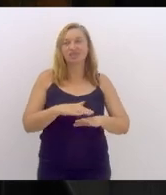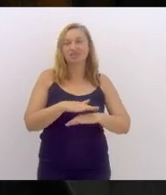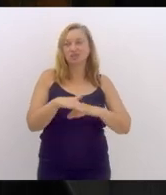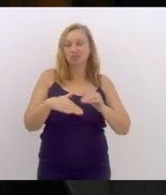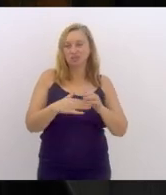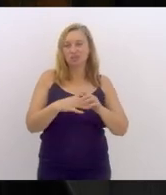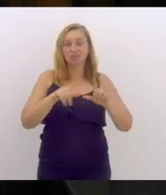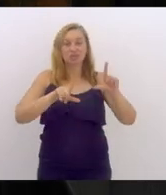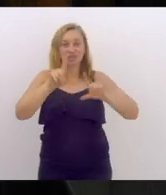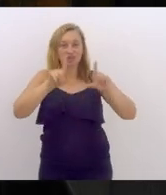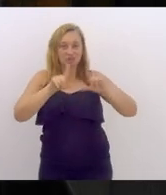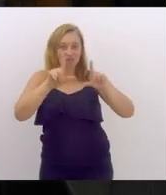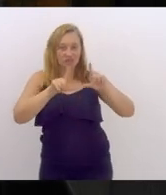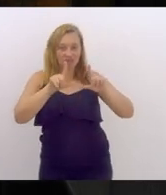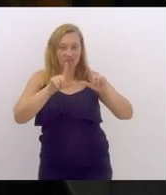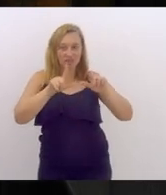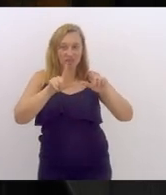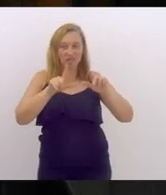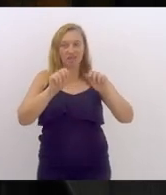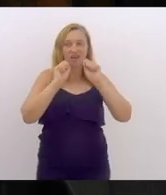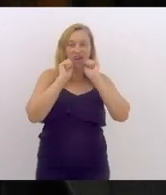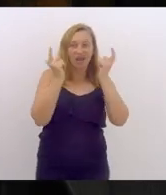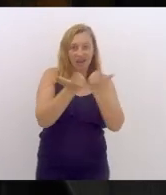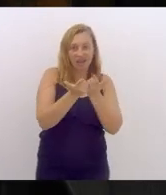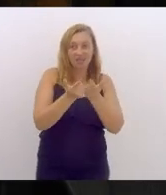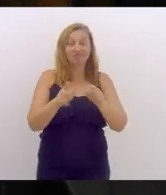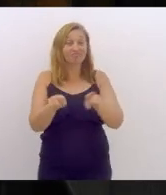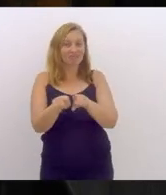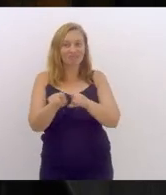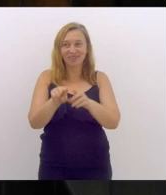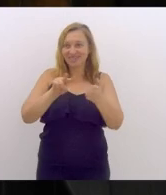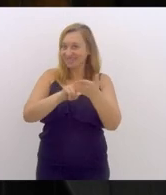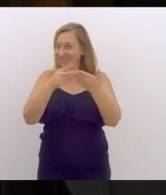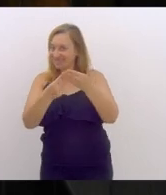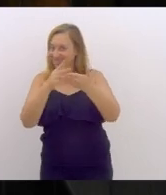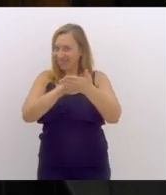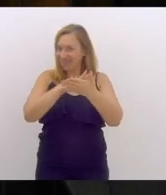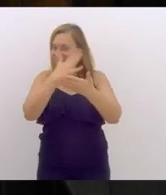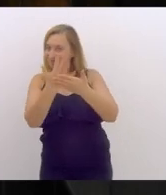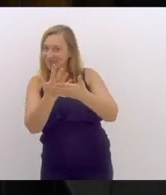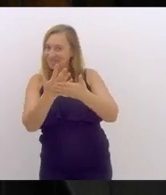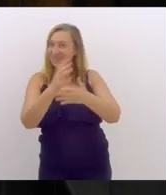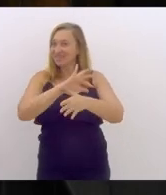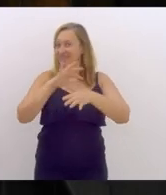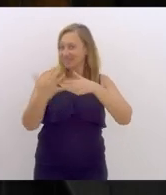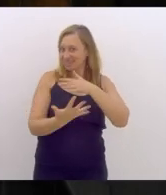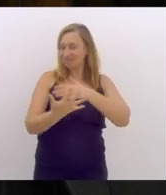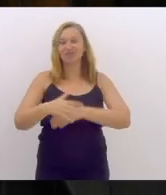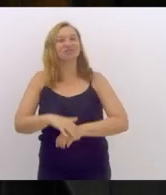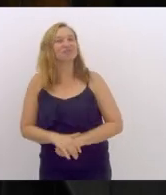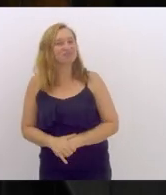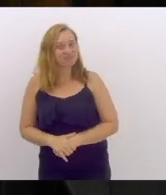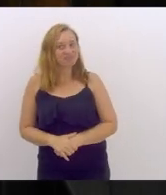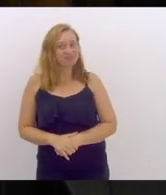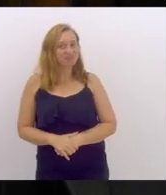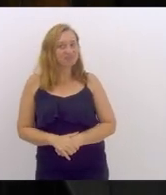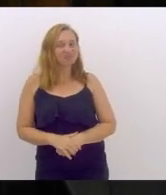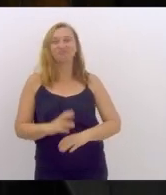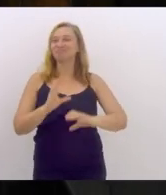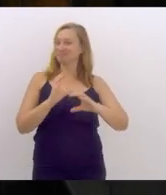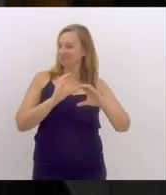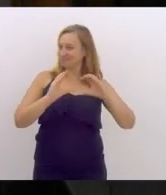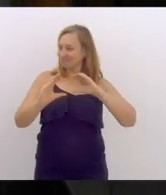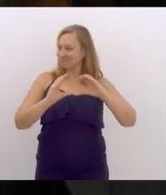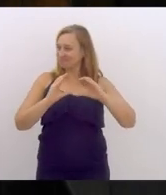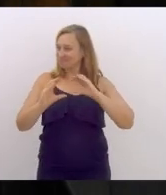da TV alerj senhora intérprete da linguagem de libras que leva a